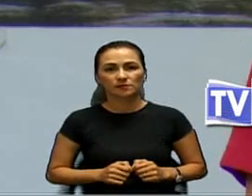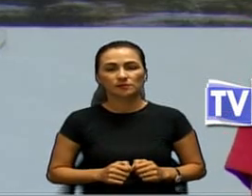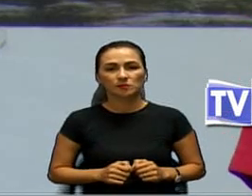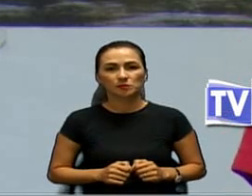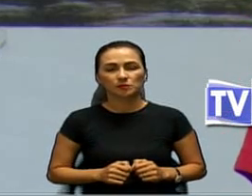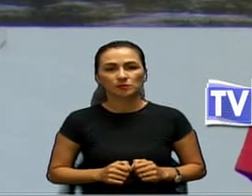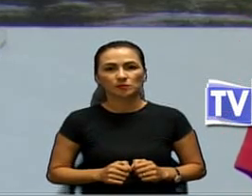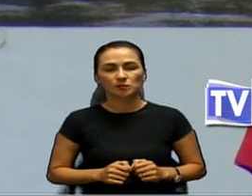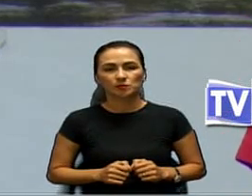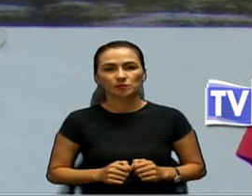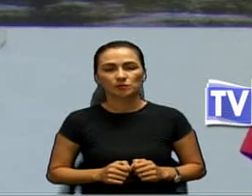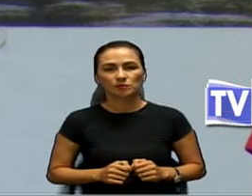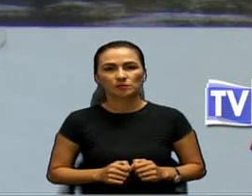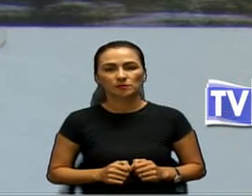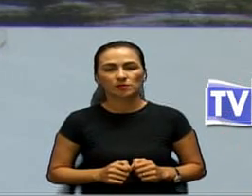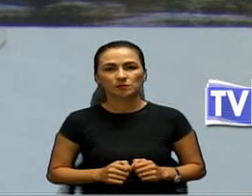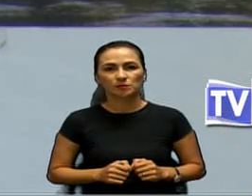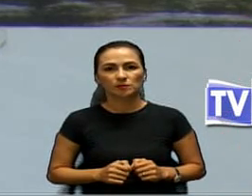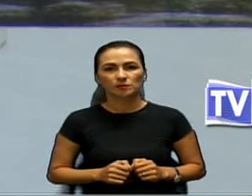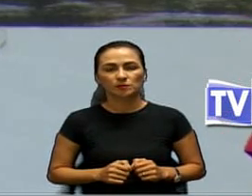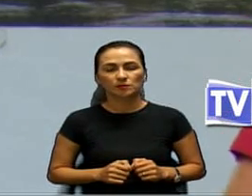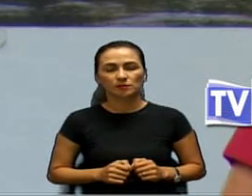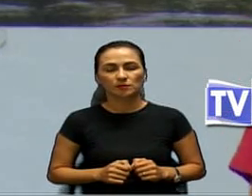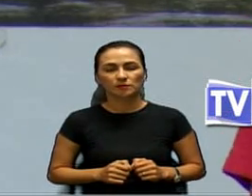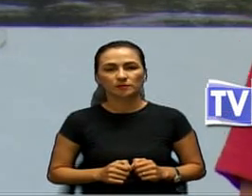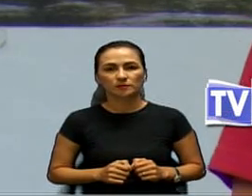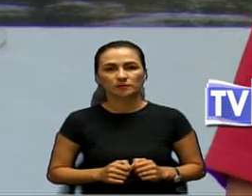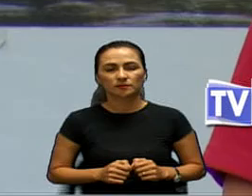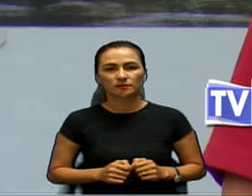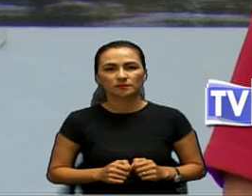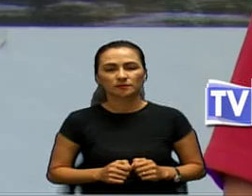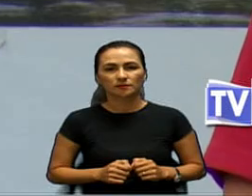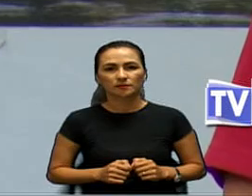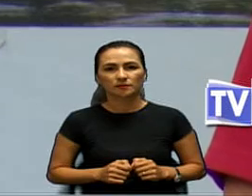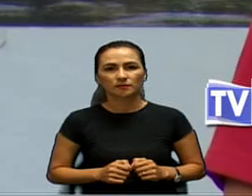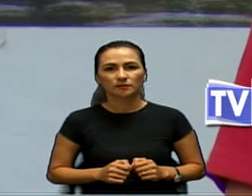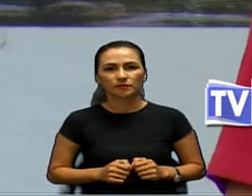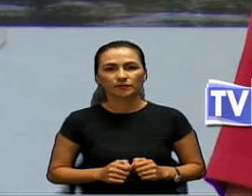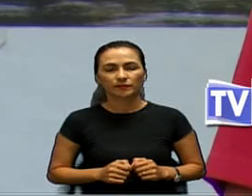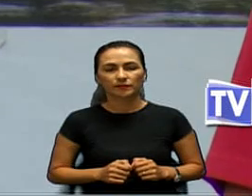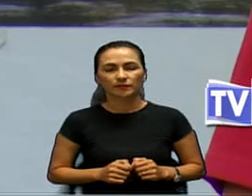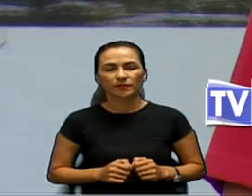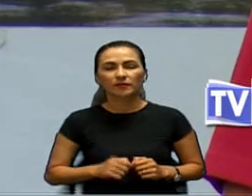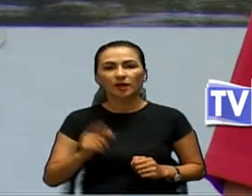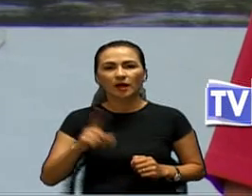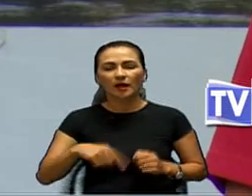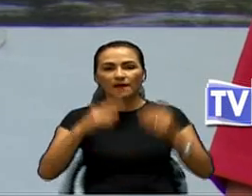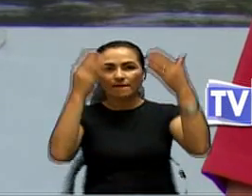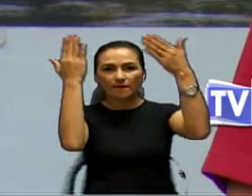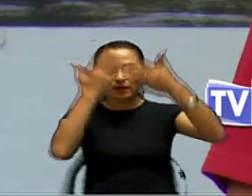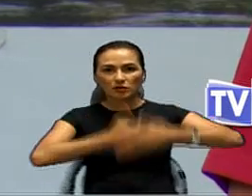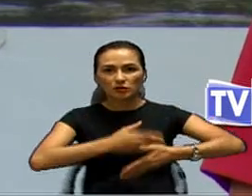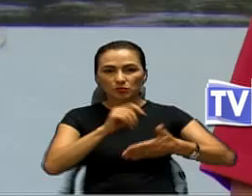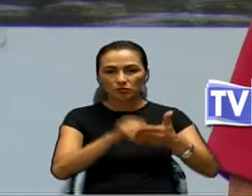Exame vestibular a vereador e vereadora a cada 4 anos?